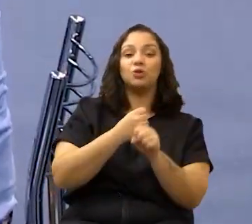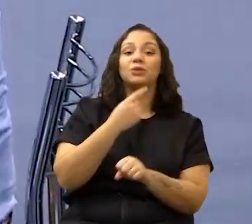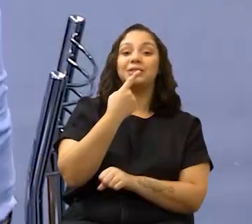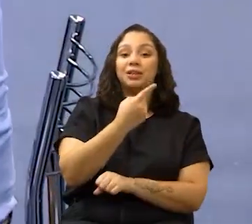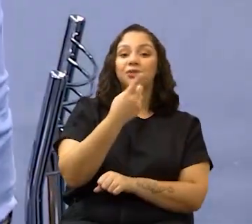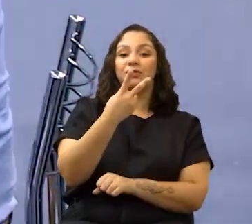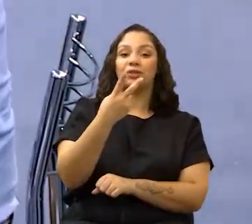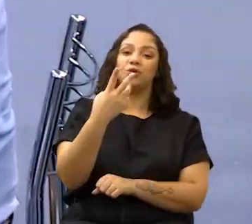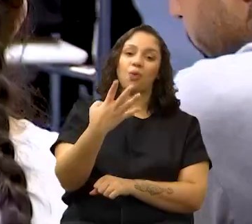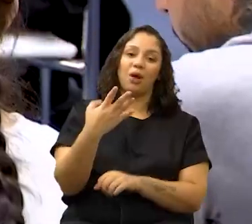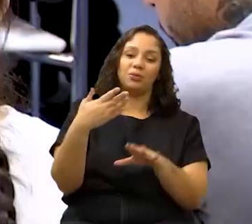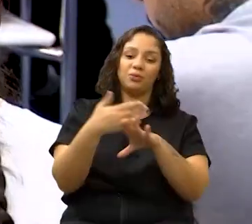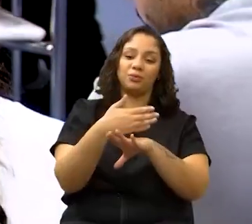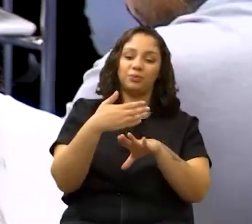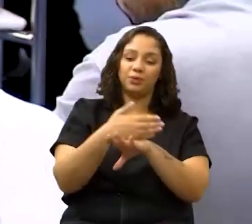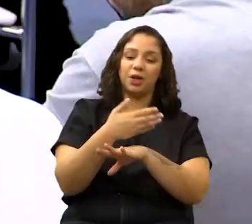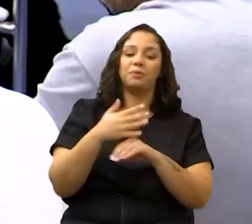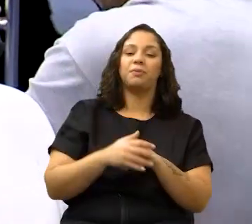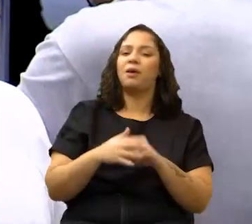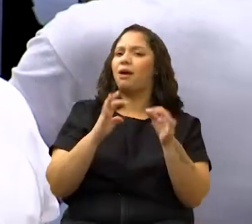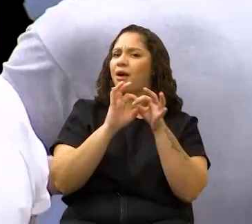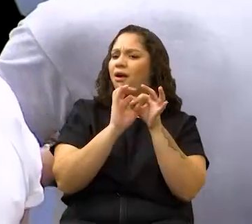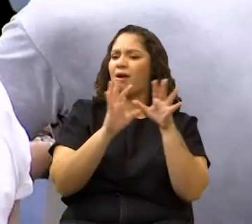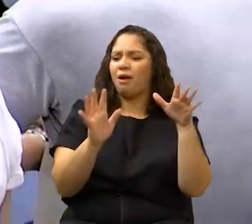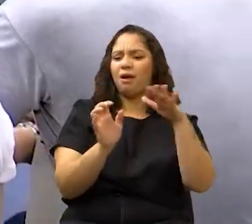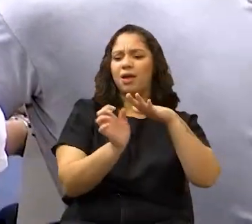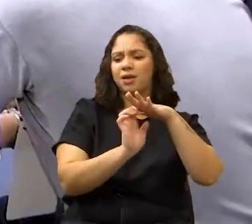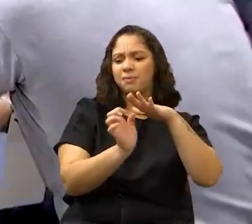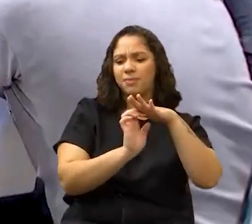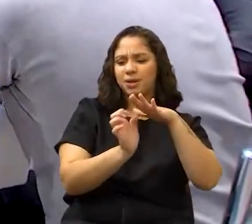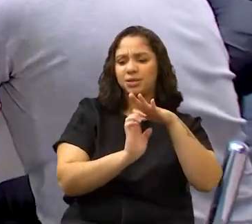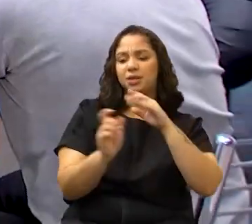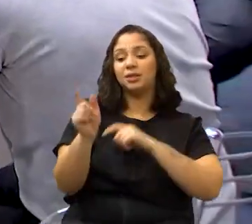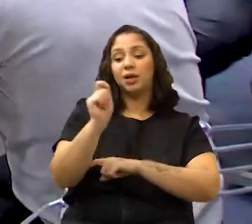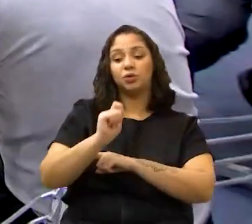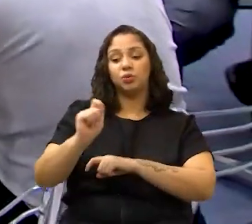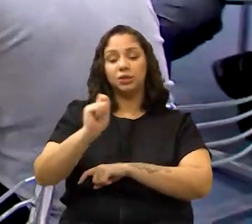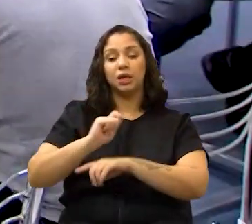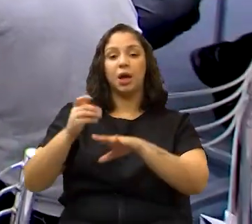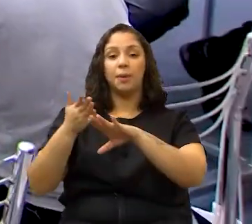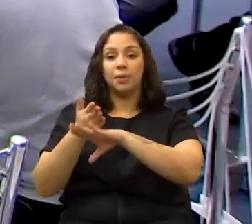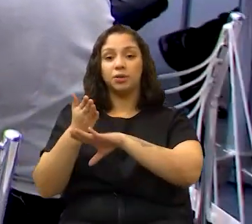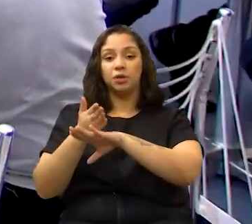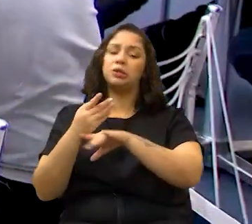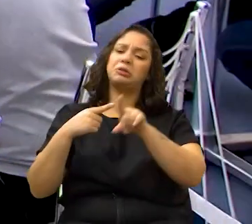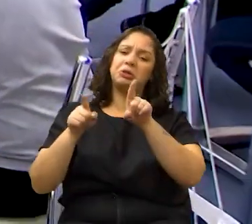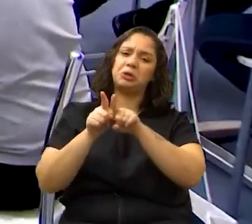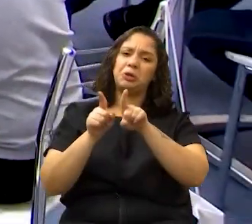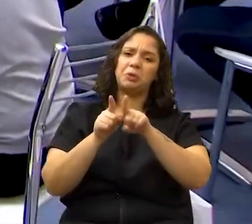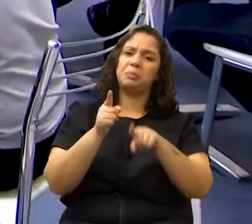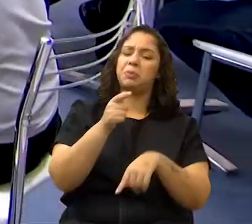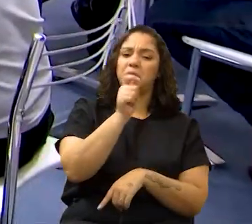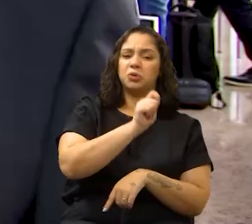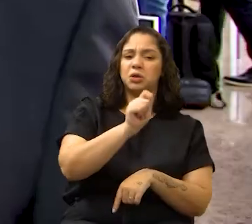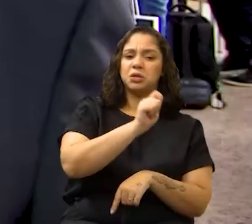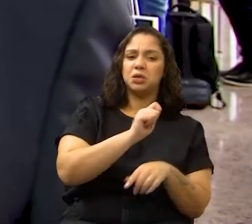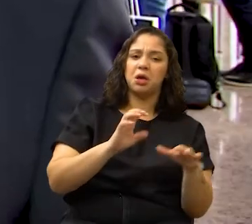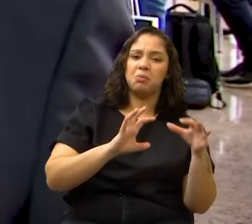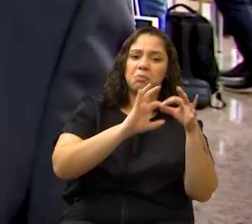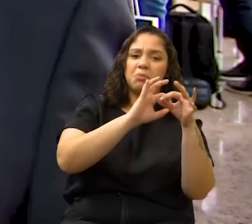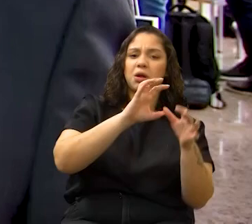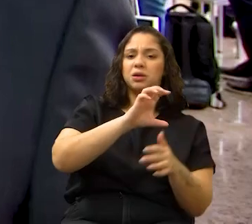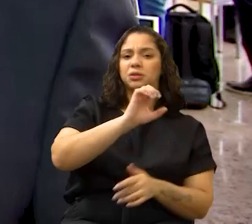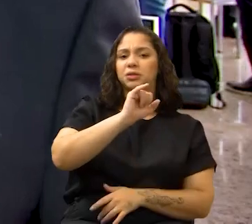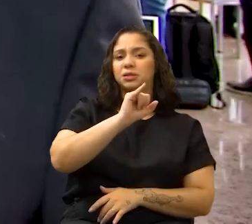estavam presentes. A participação é aberta às empresas associadas e não associadas ao CIESP.